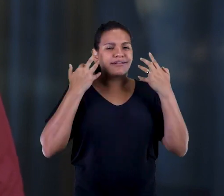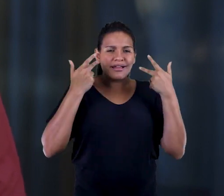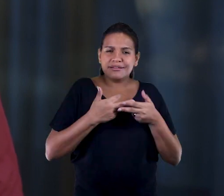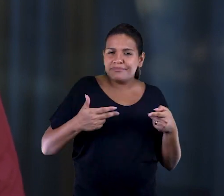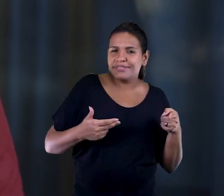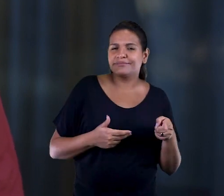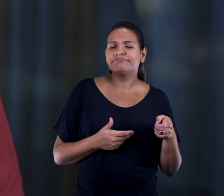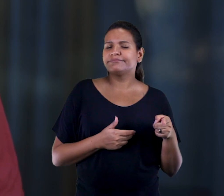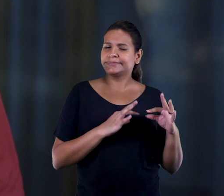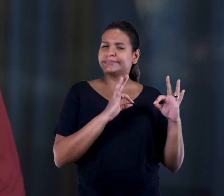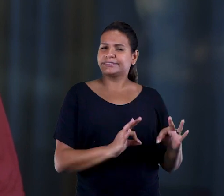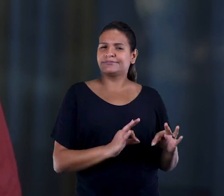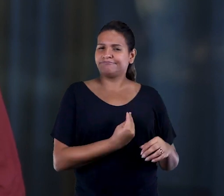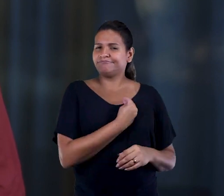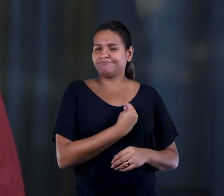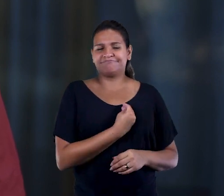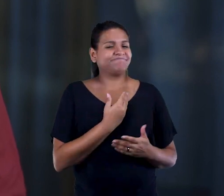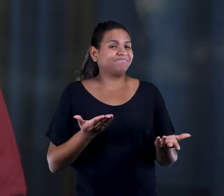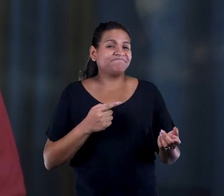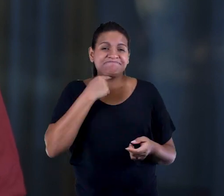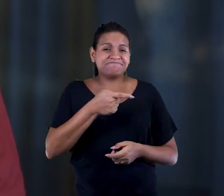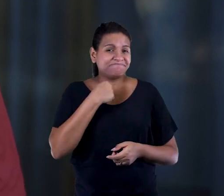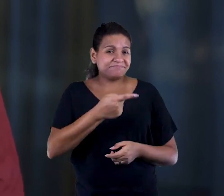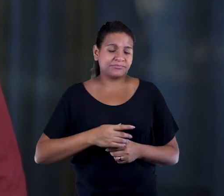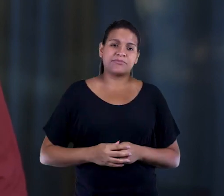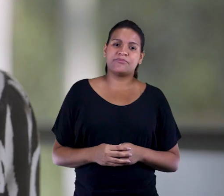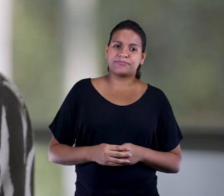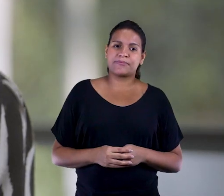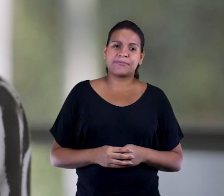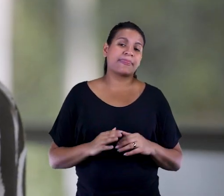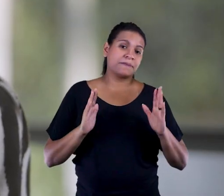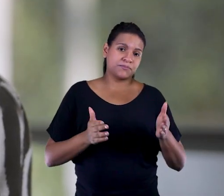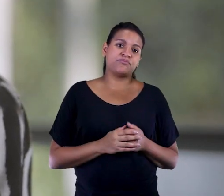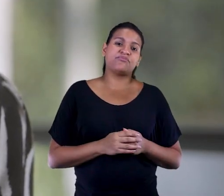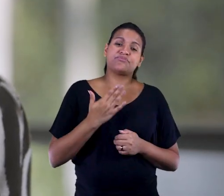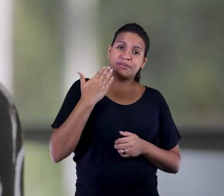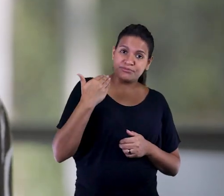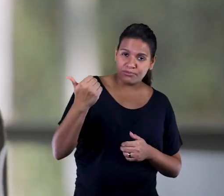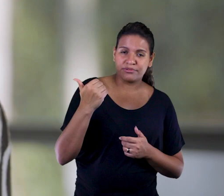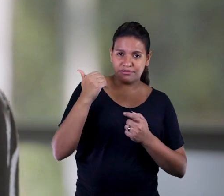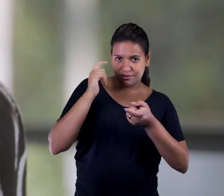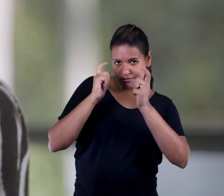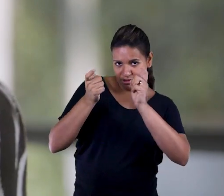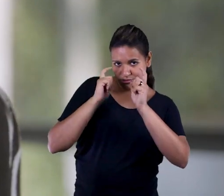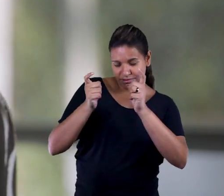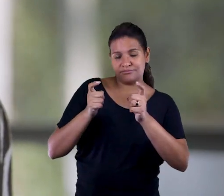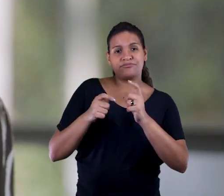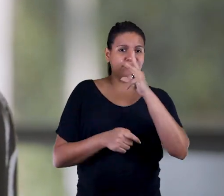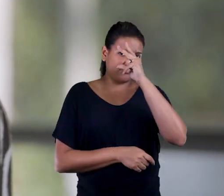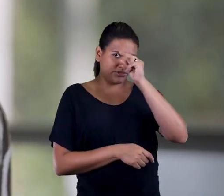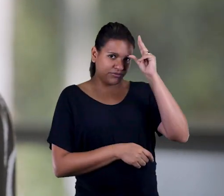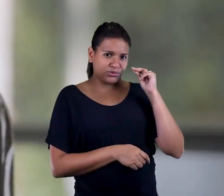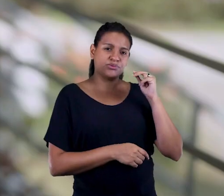em uma situação digna, e não foi possível. Me chamaram para uma reunião com a prefeitura e o